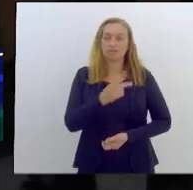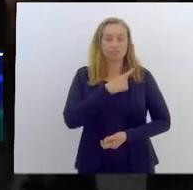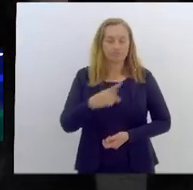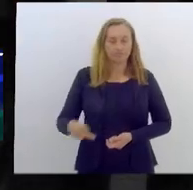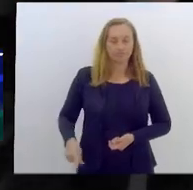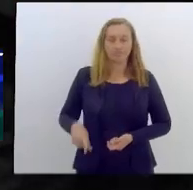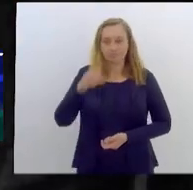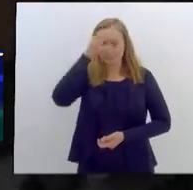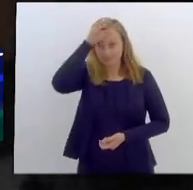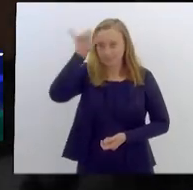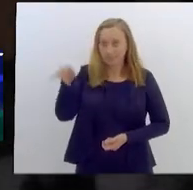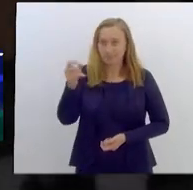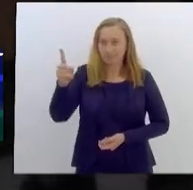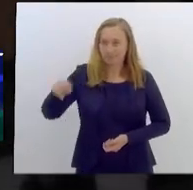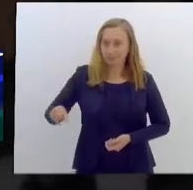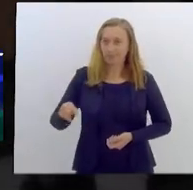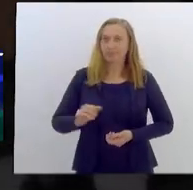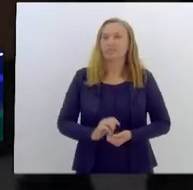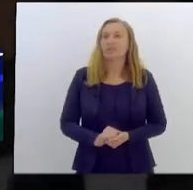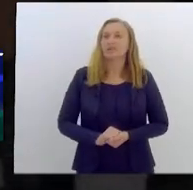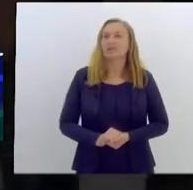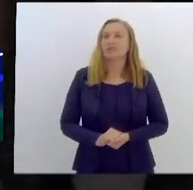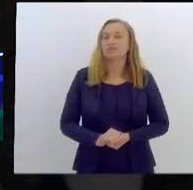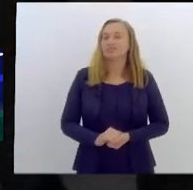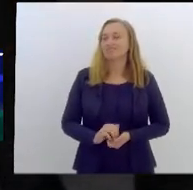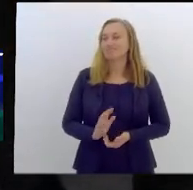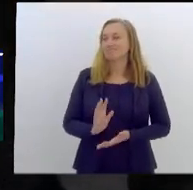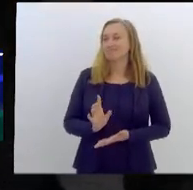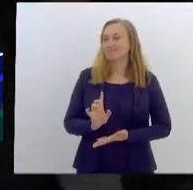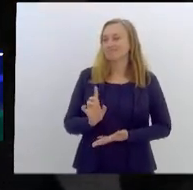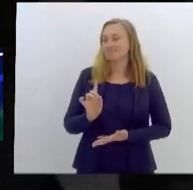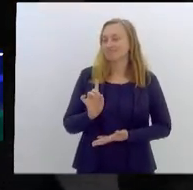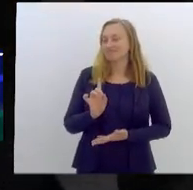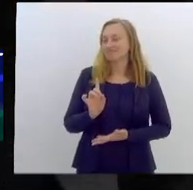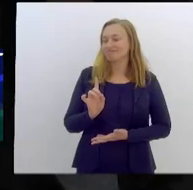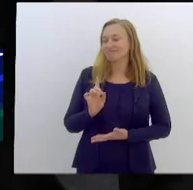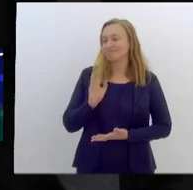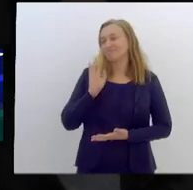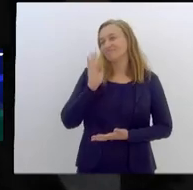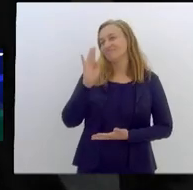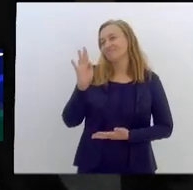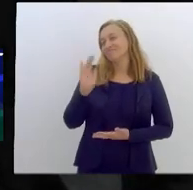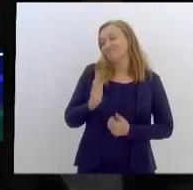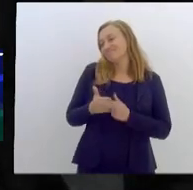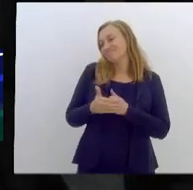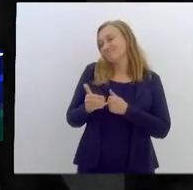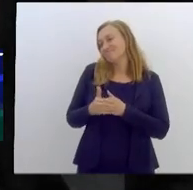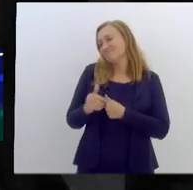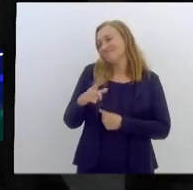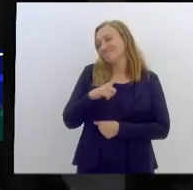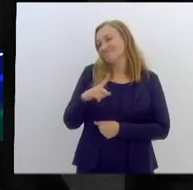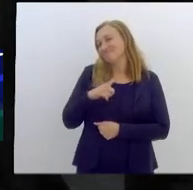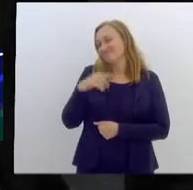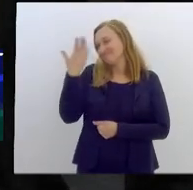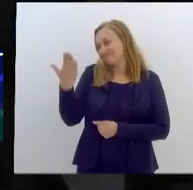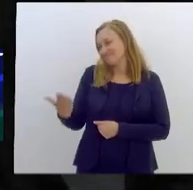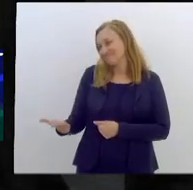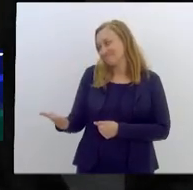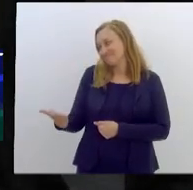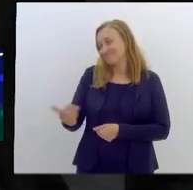Presidenta Tia Ju, Vossa Excelência não imagina o apreço e o carinho que eu tenho por vossa